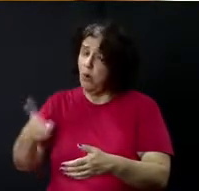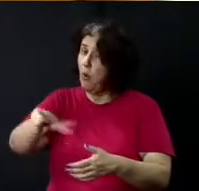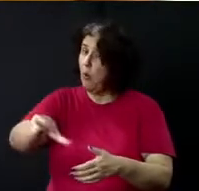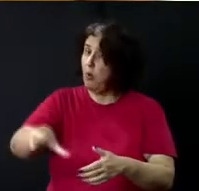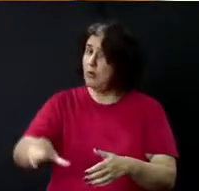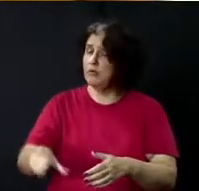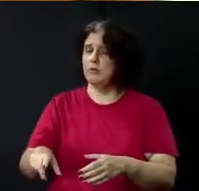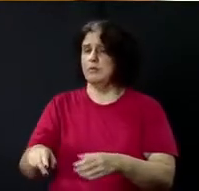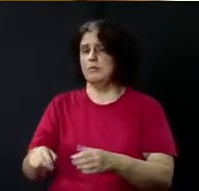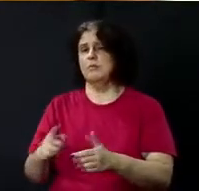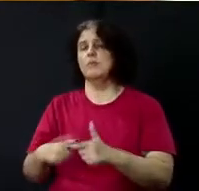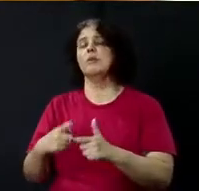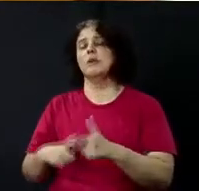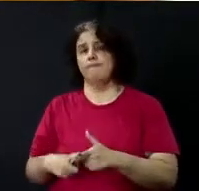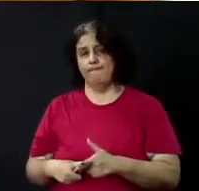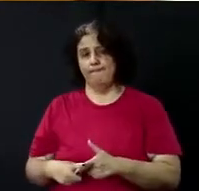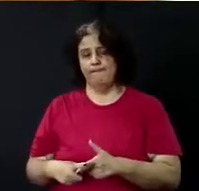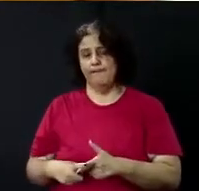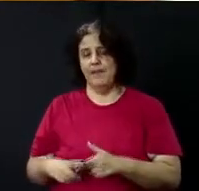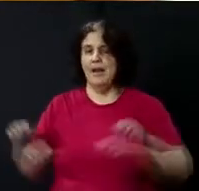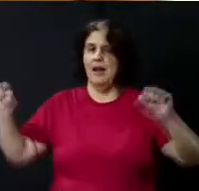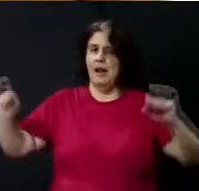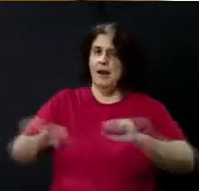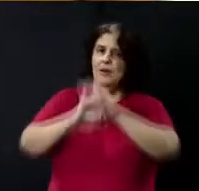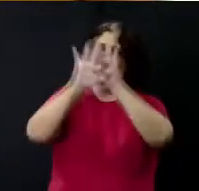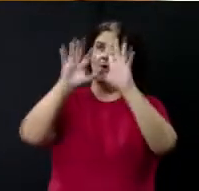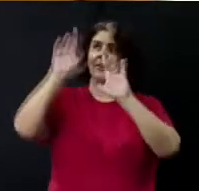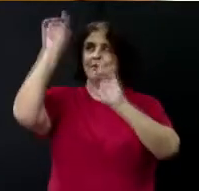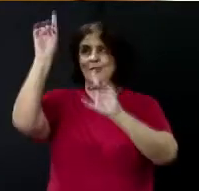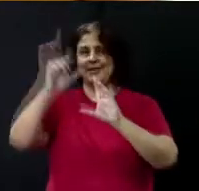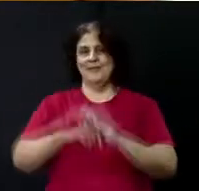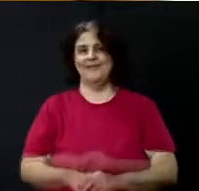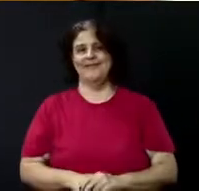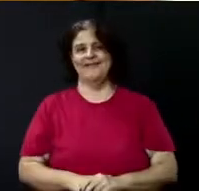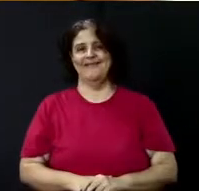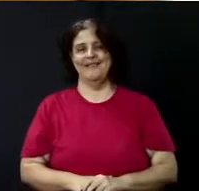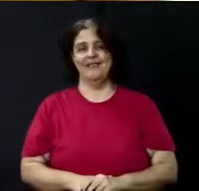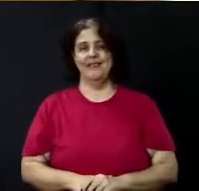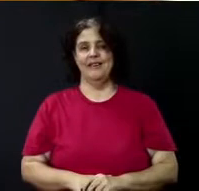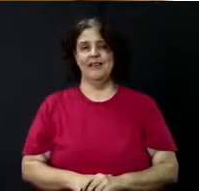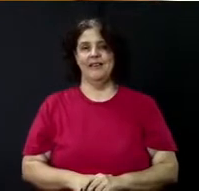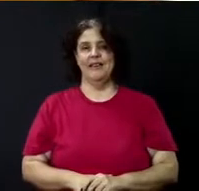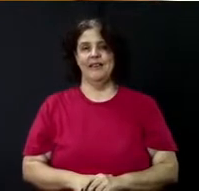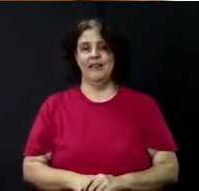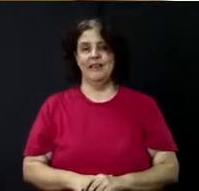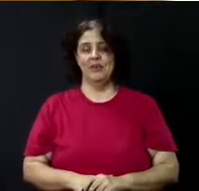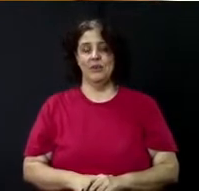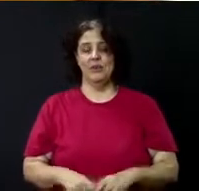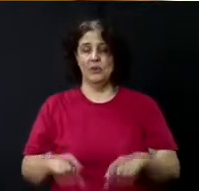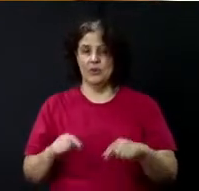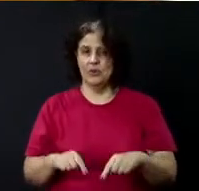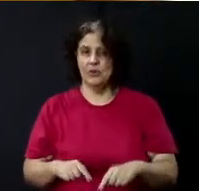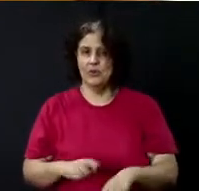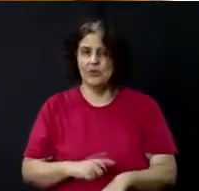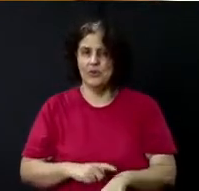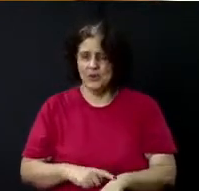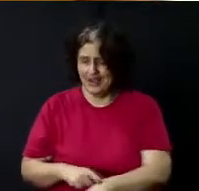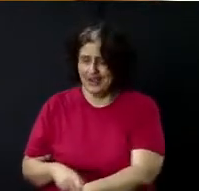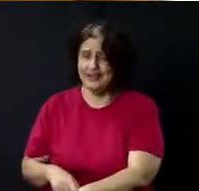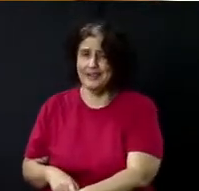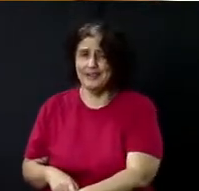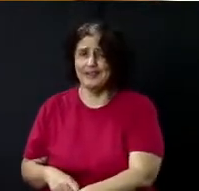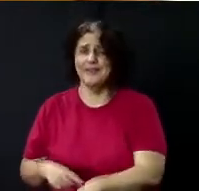de Deus. O motivo no estado deprimente deste homem,